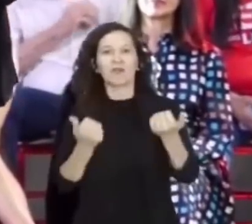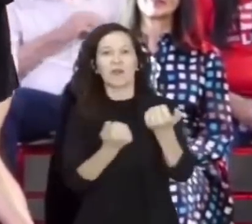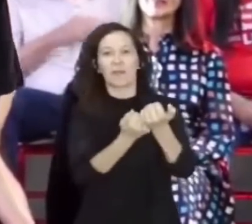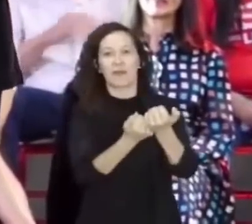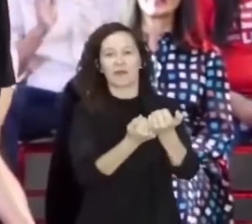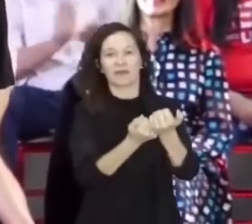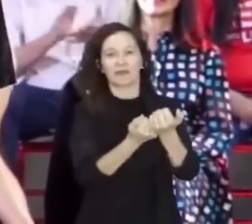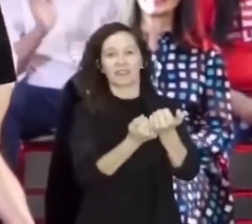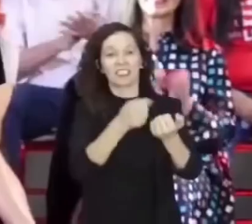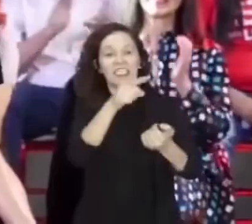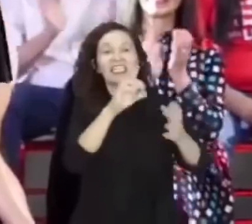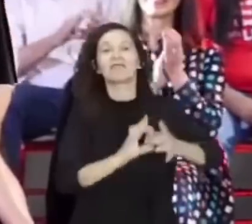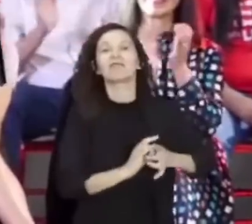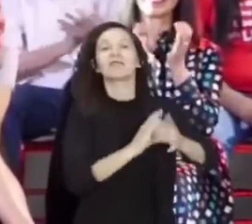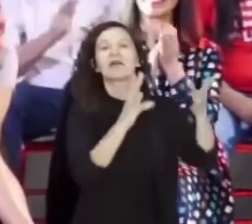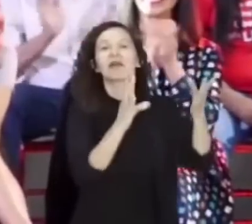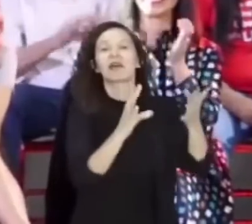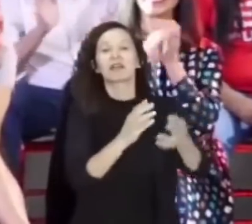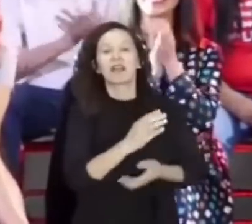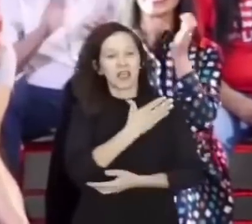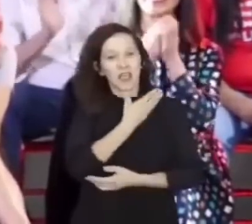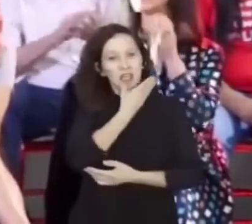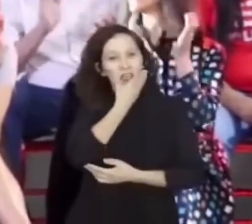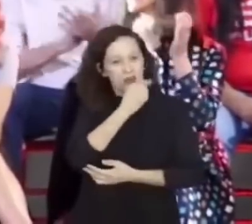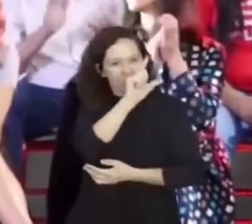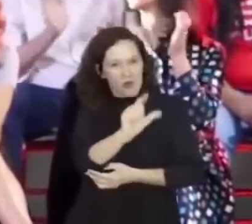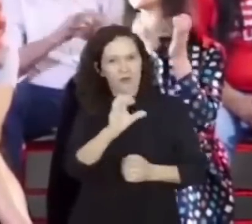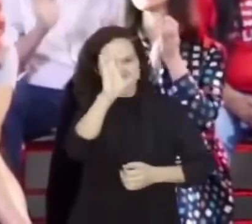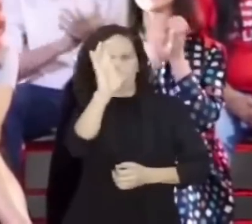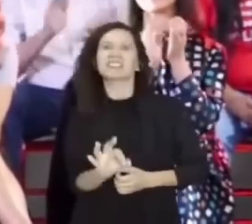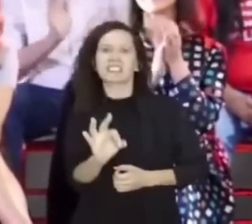democrata, é um homem de caráter e é um homem decente.